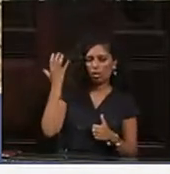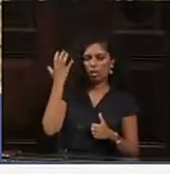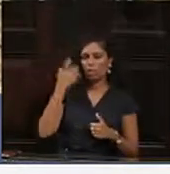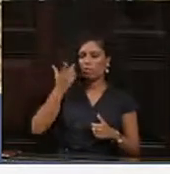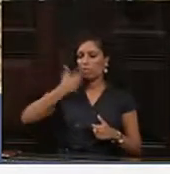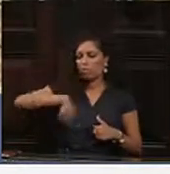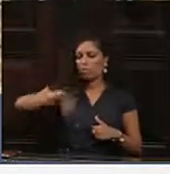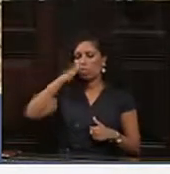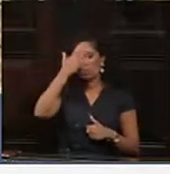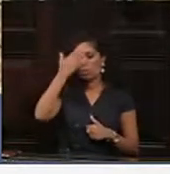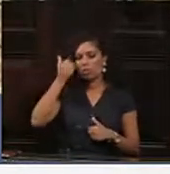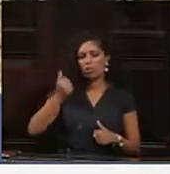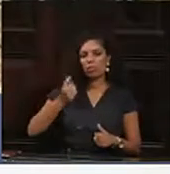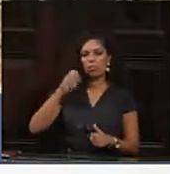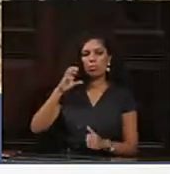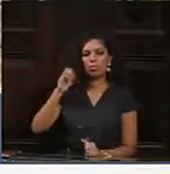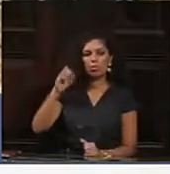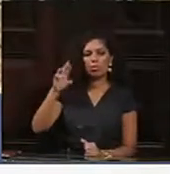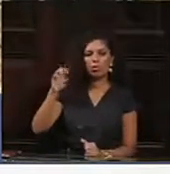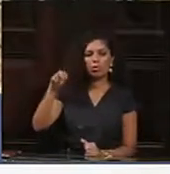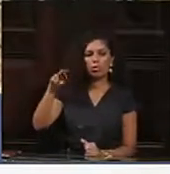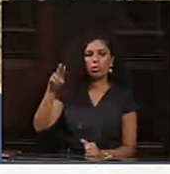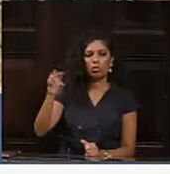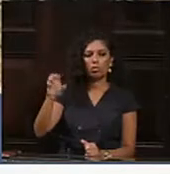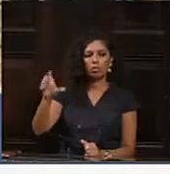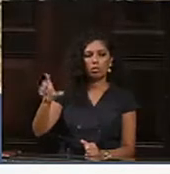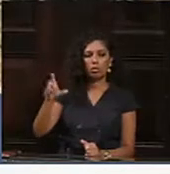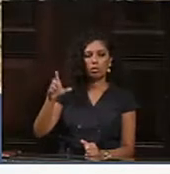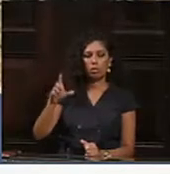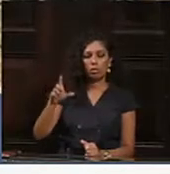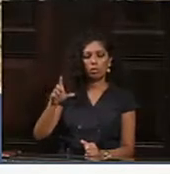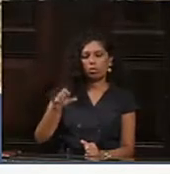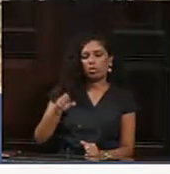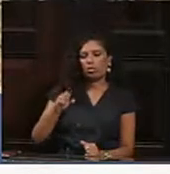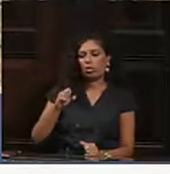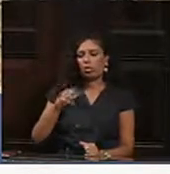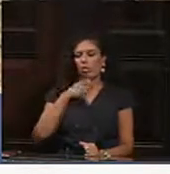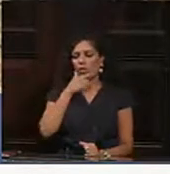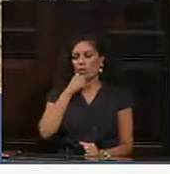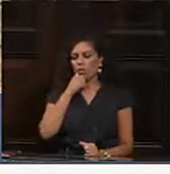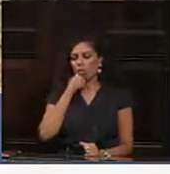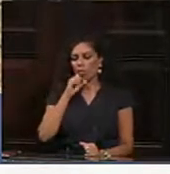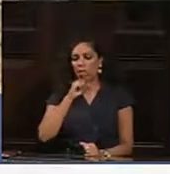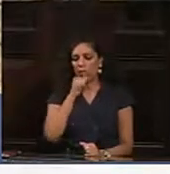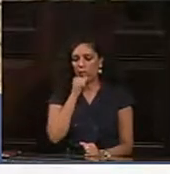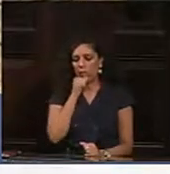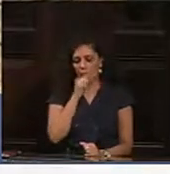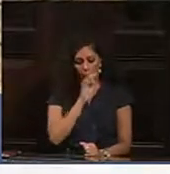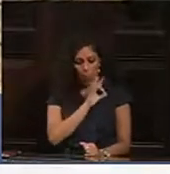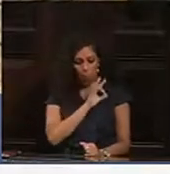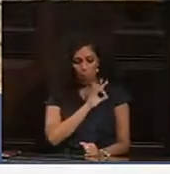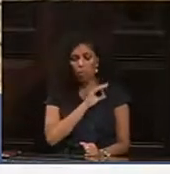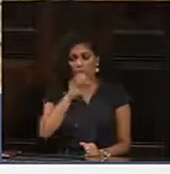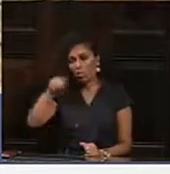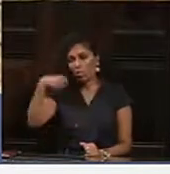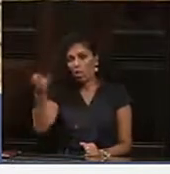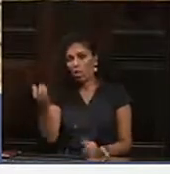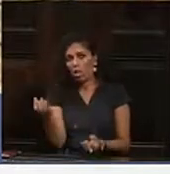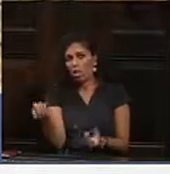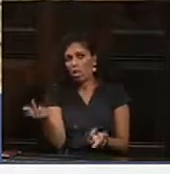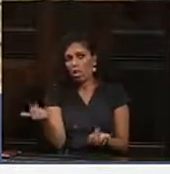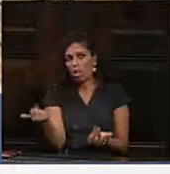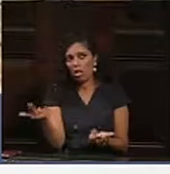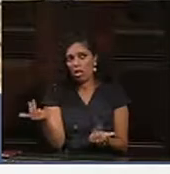nós sabemos que o coronel, que o delegado, sem os seus policiais não é nada. Eles não são nada. Perfeito. Então, eu estendo